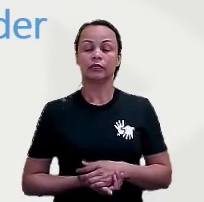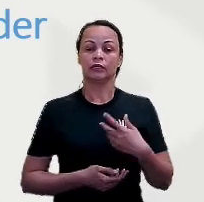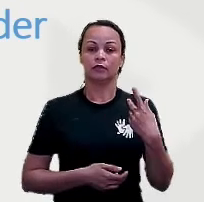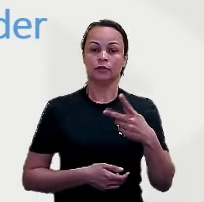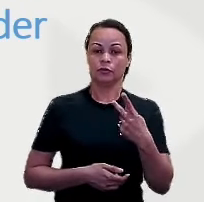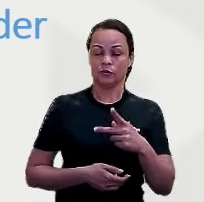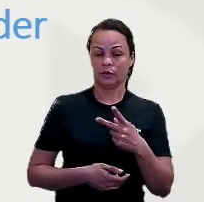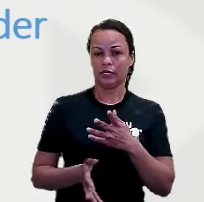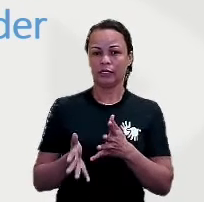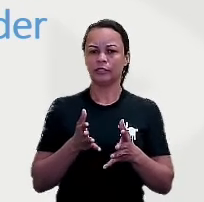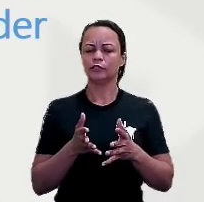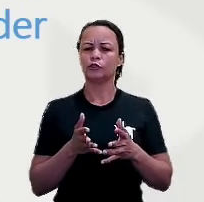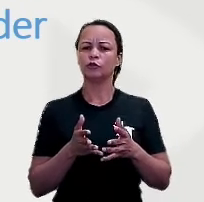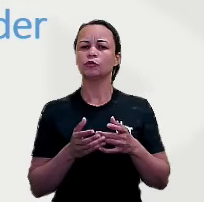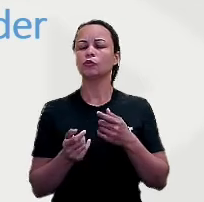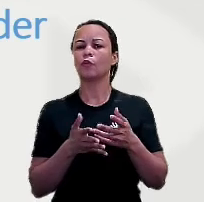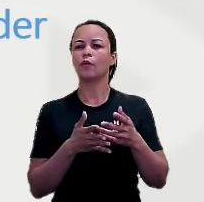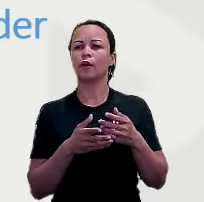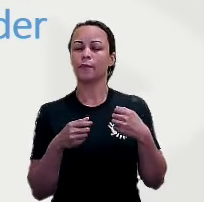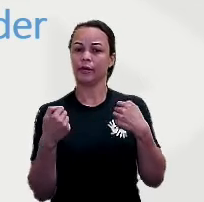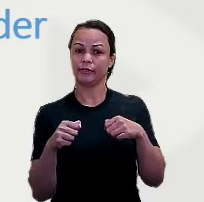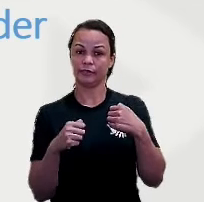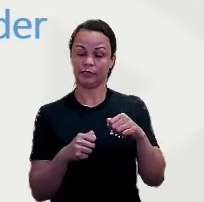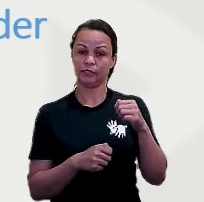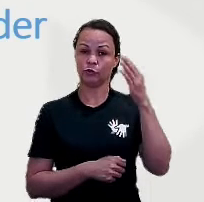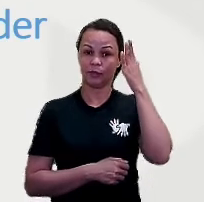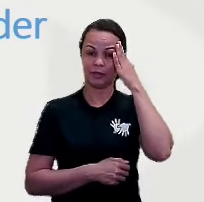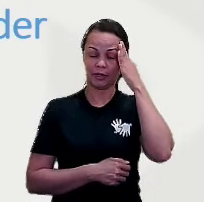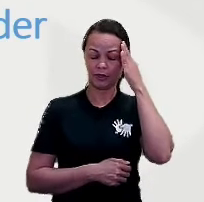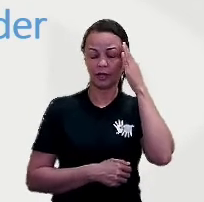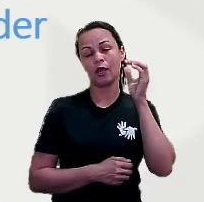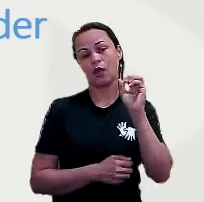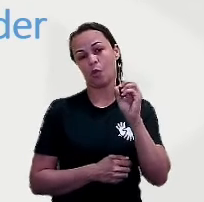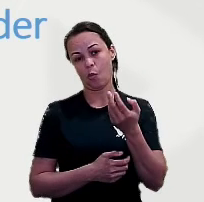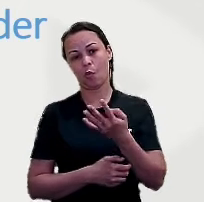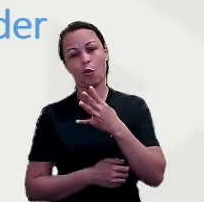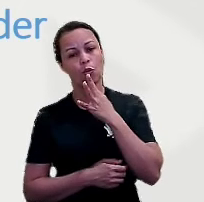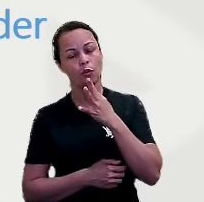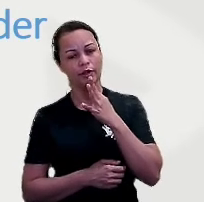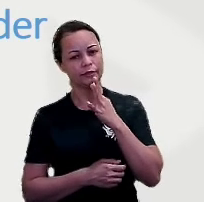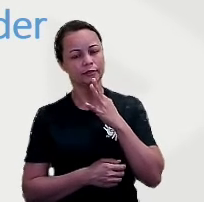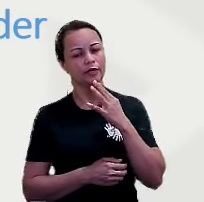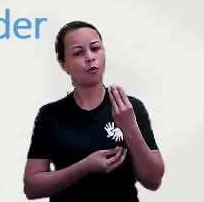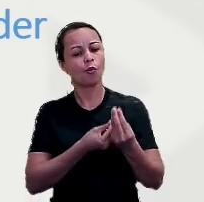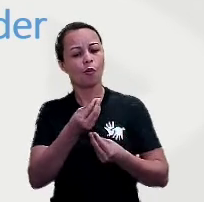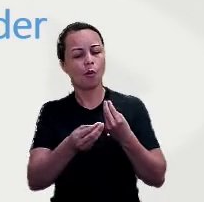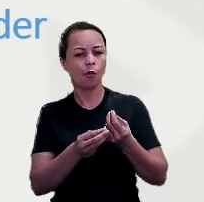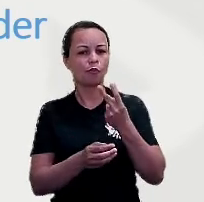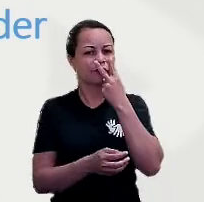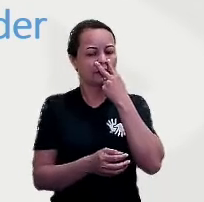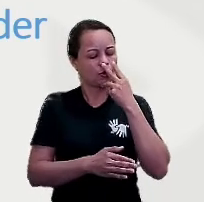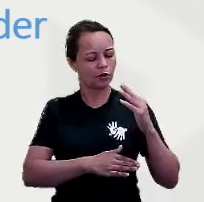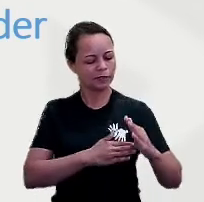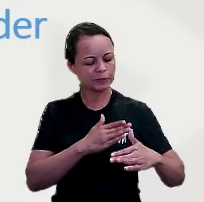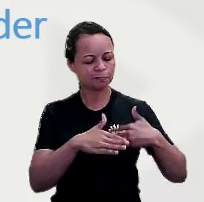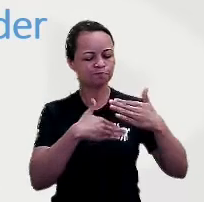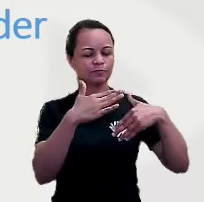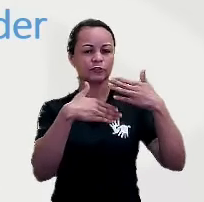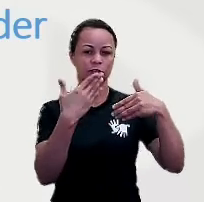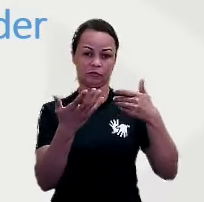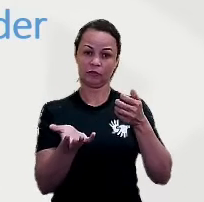isso, buscaremos conhecer como surge e se desenvolve a cidade da Vitória de Santo Antão,